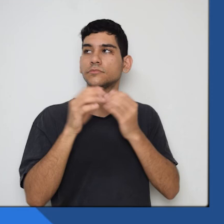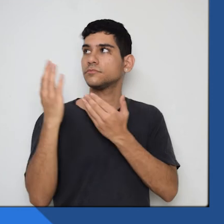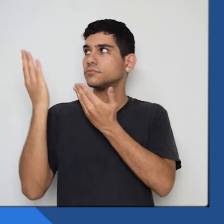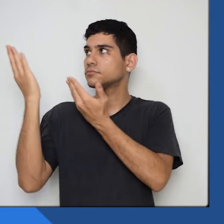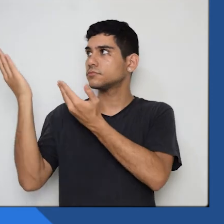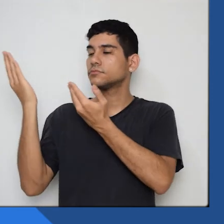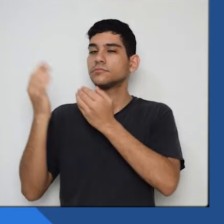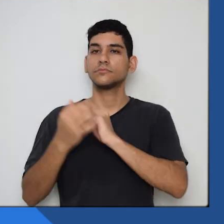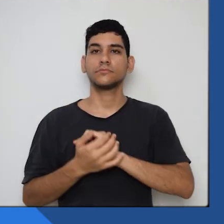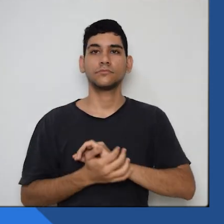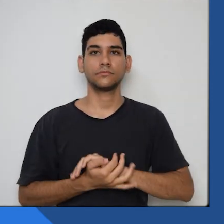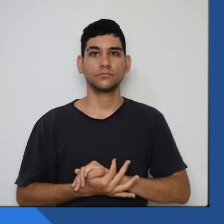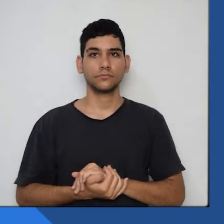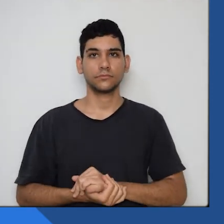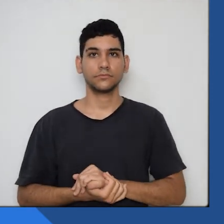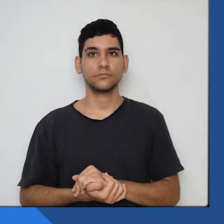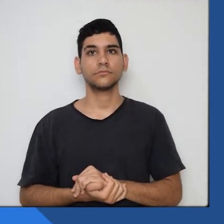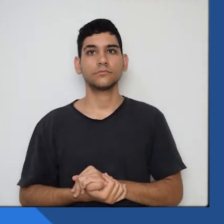desabilitando